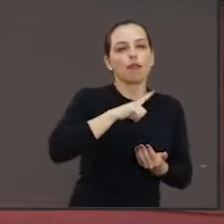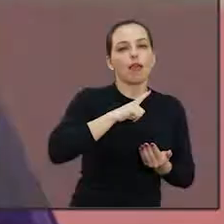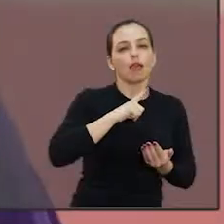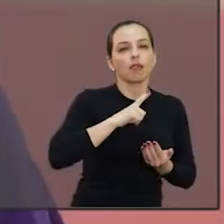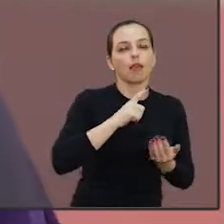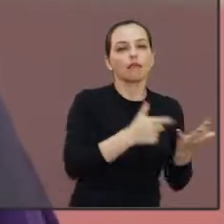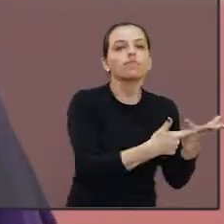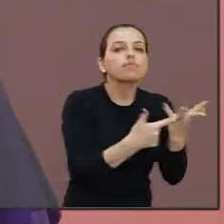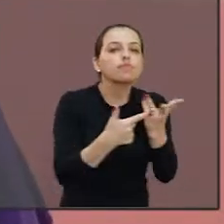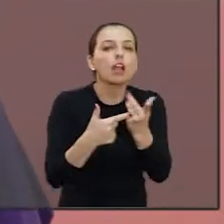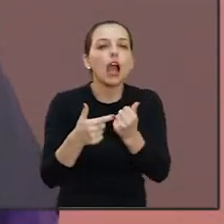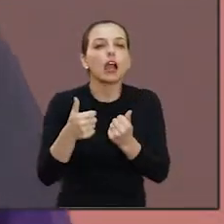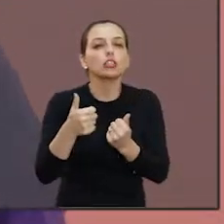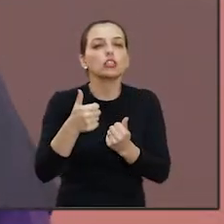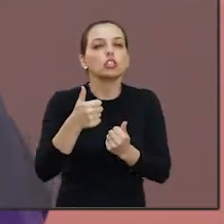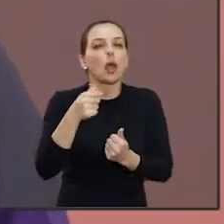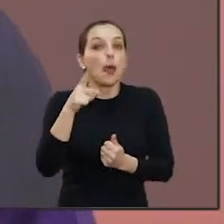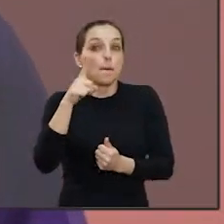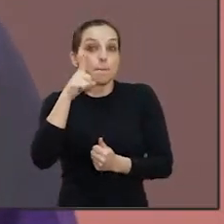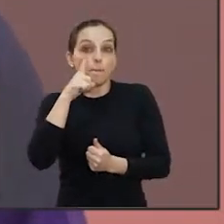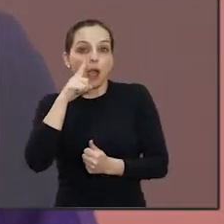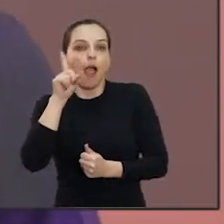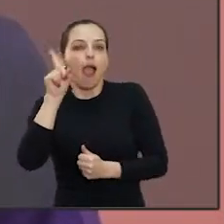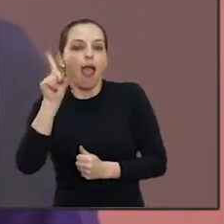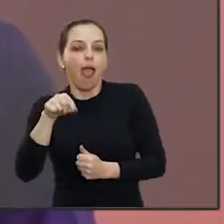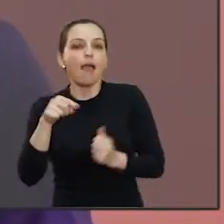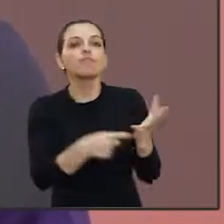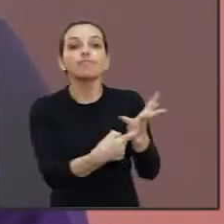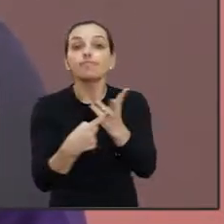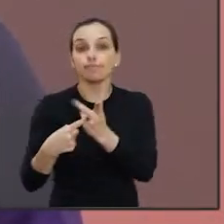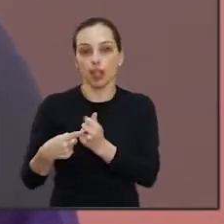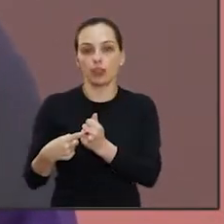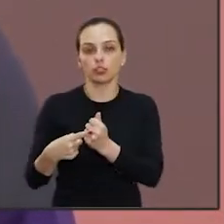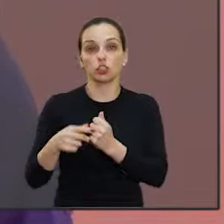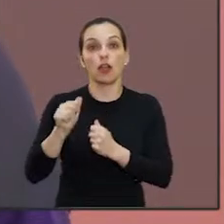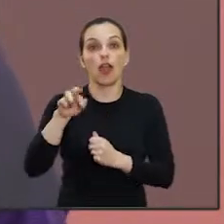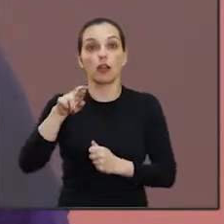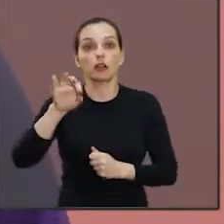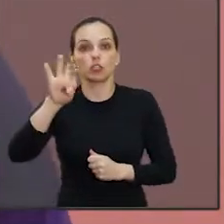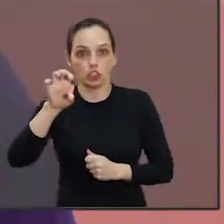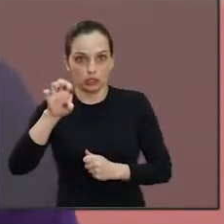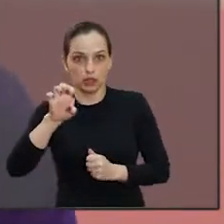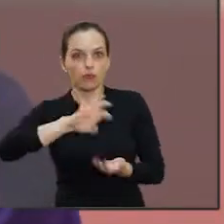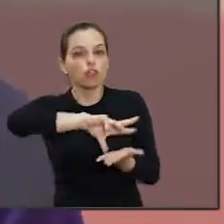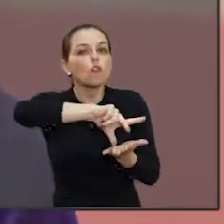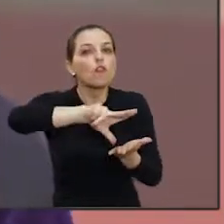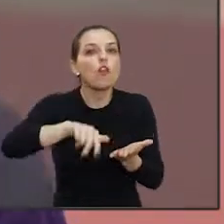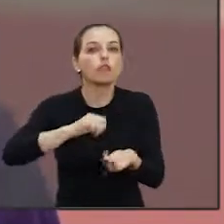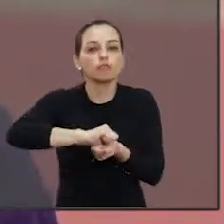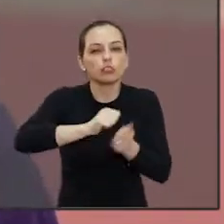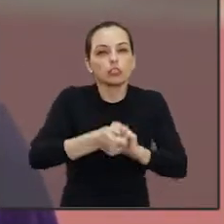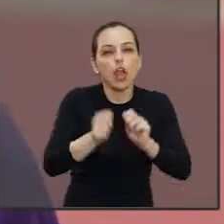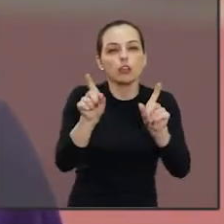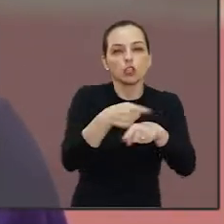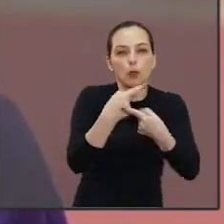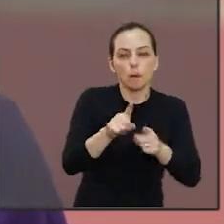piano. E a minha mãe sempre falava pra mim e pro meu irmão assim: filhos, a vida se resume